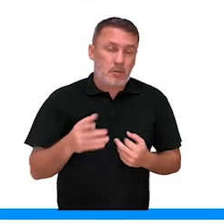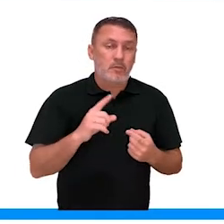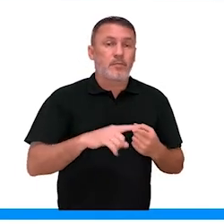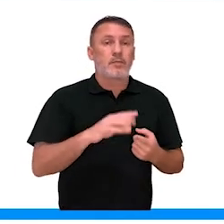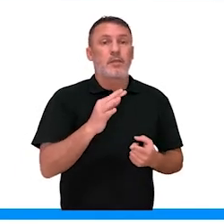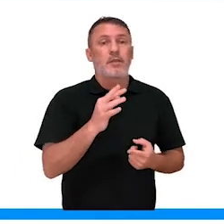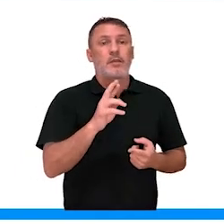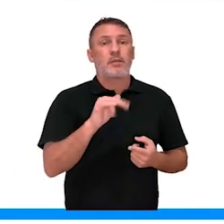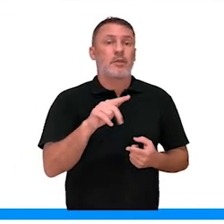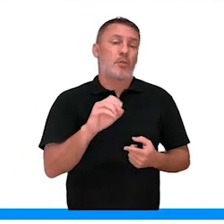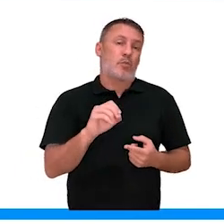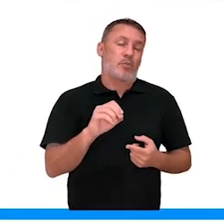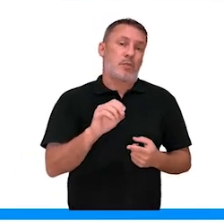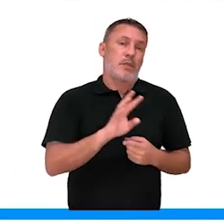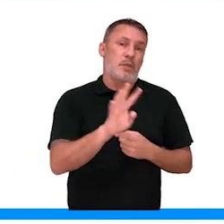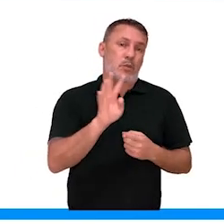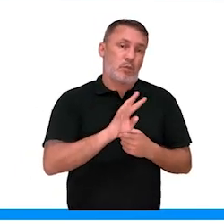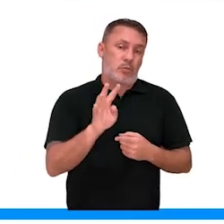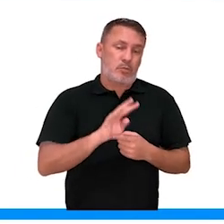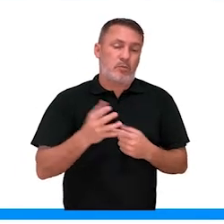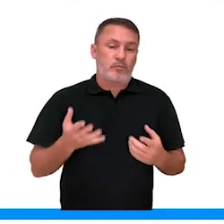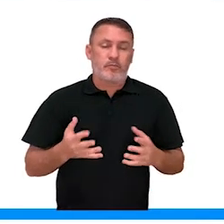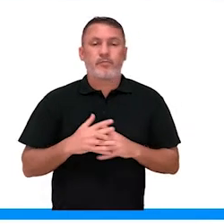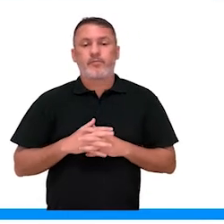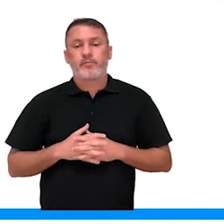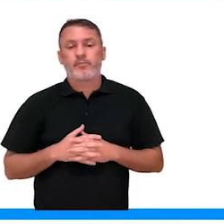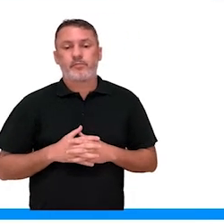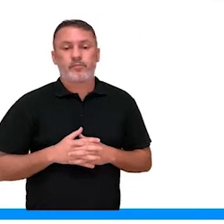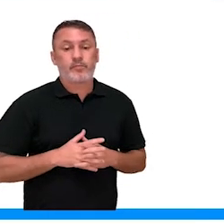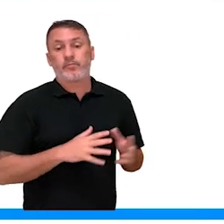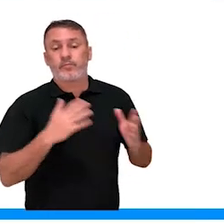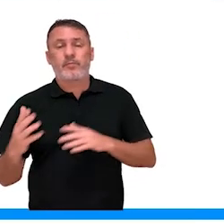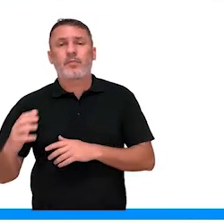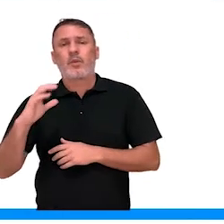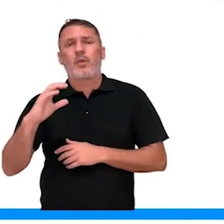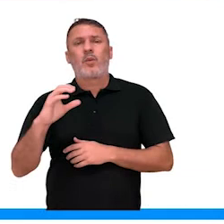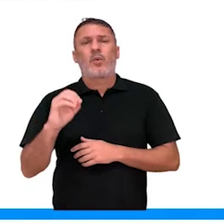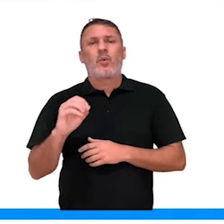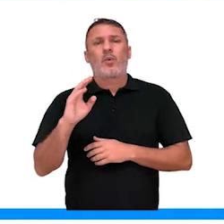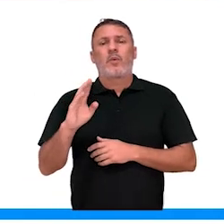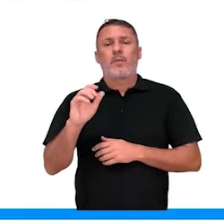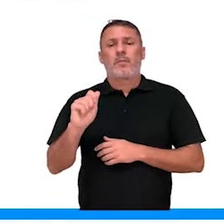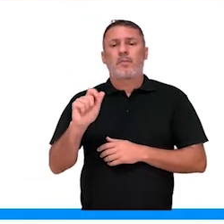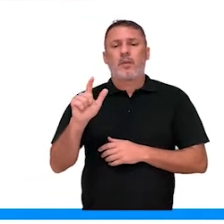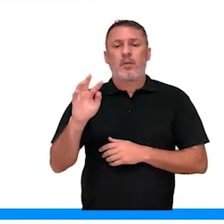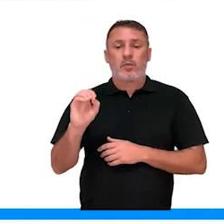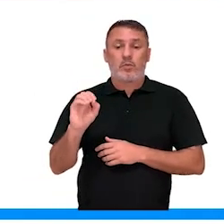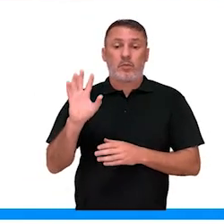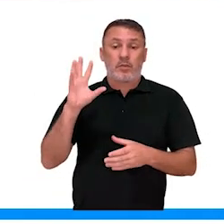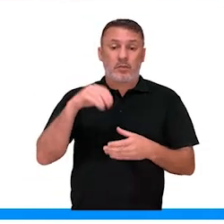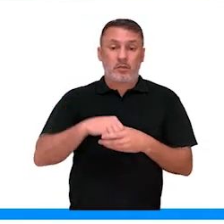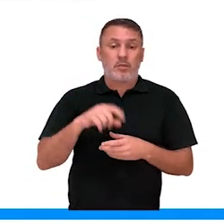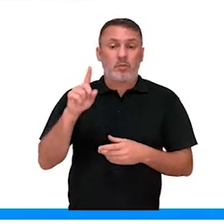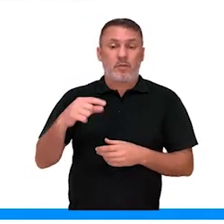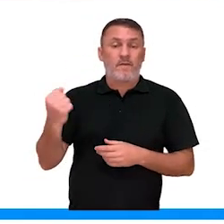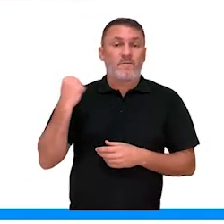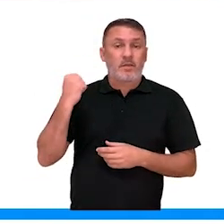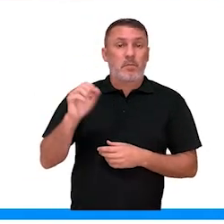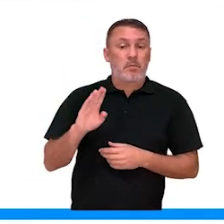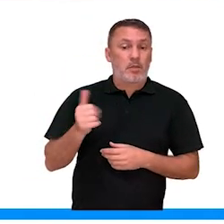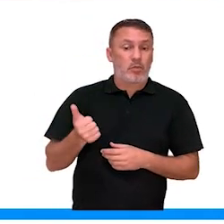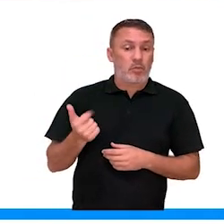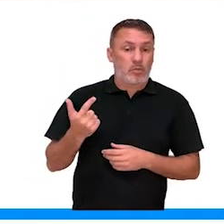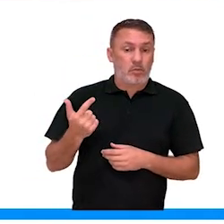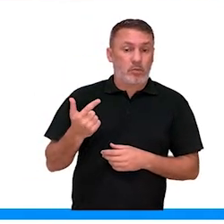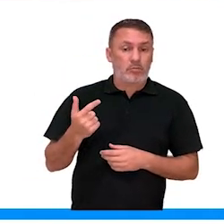no peixe e também no trigo integral. O cobalto, ele vai entrar na formação da vitamina, que é